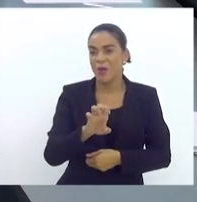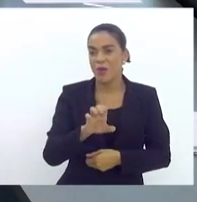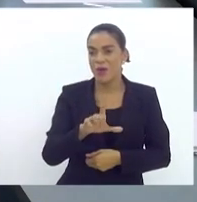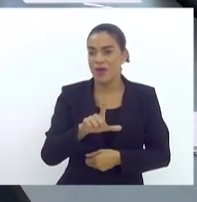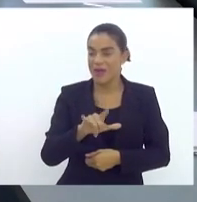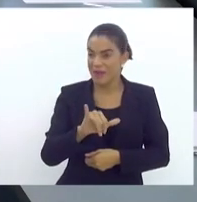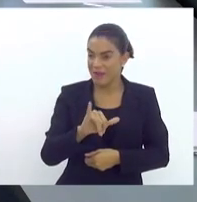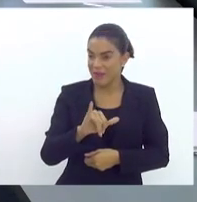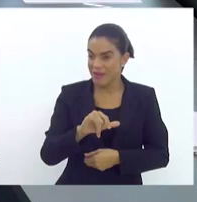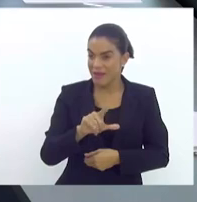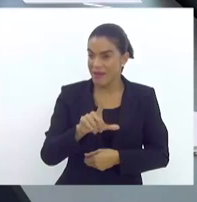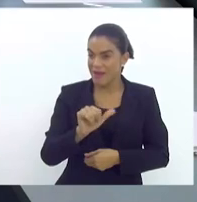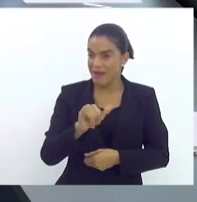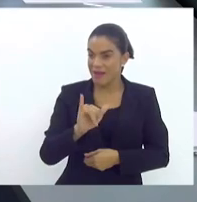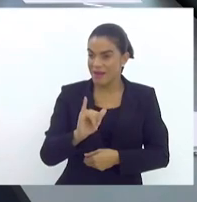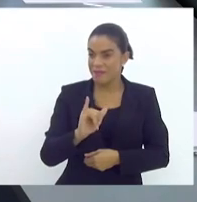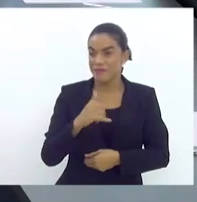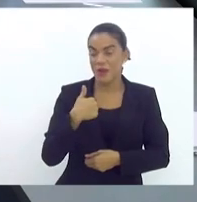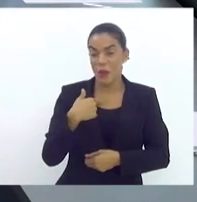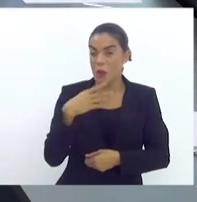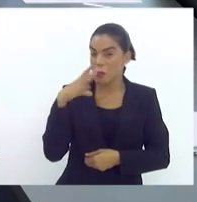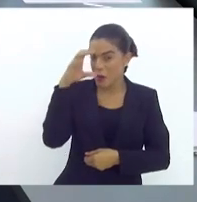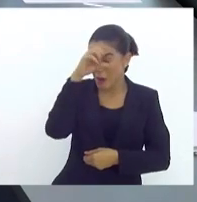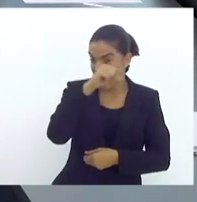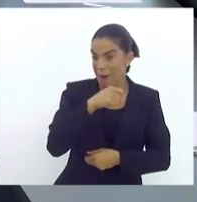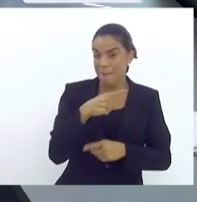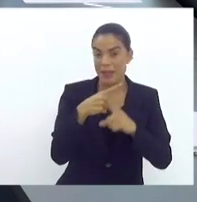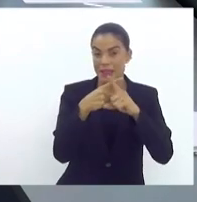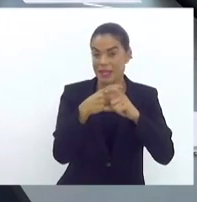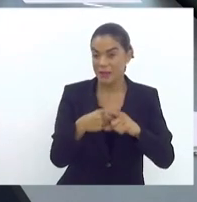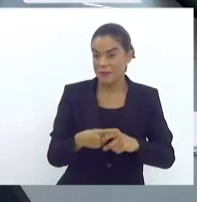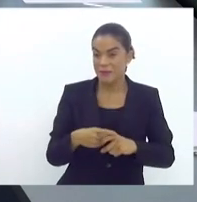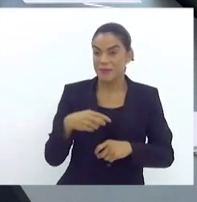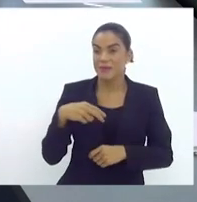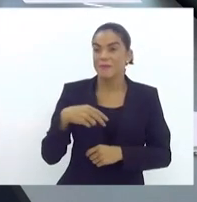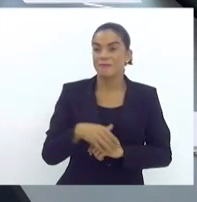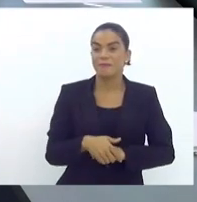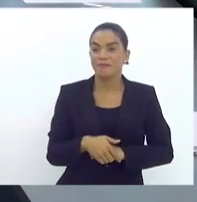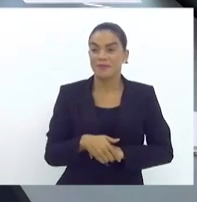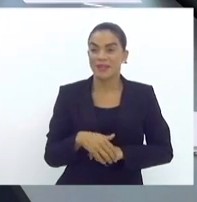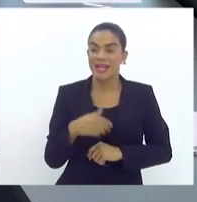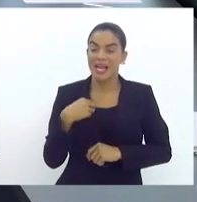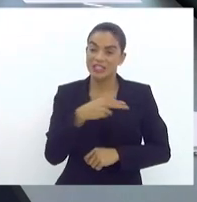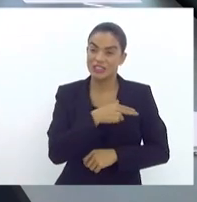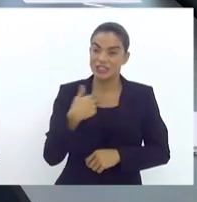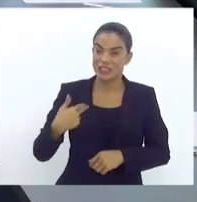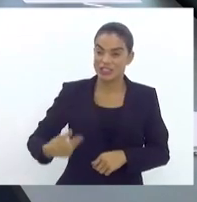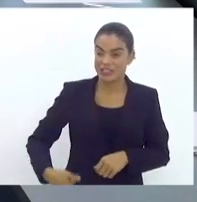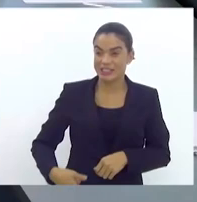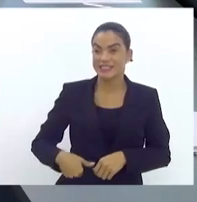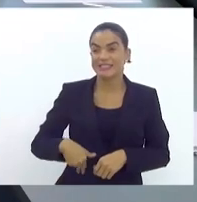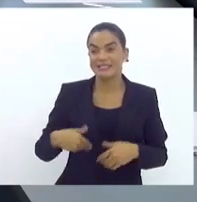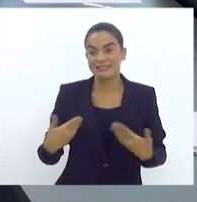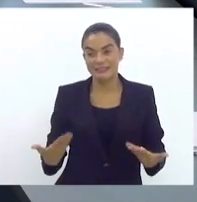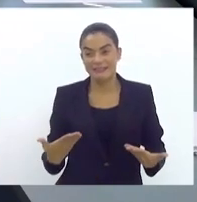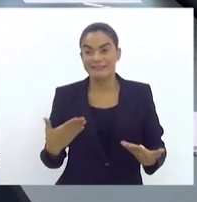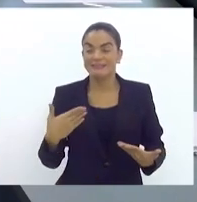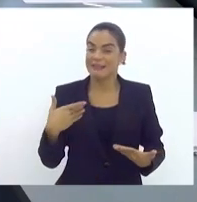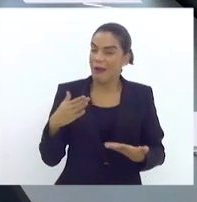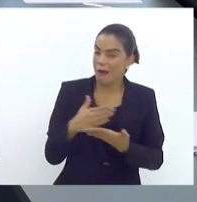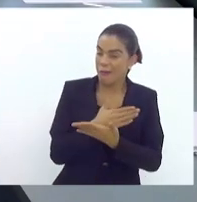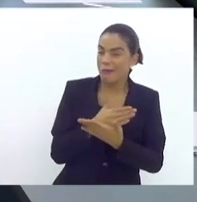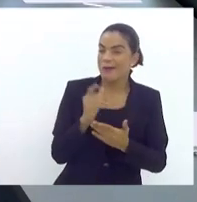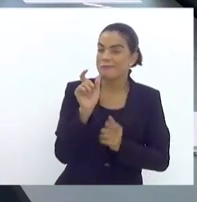eu tô apentando aprendendo um pouquinho no Mandarim tá tão bem envolvido com WinRAR com a China então a gente tá bem tem algumas